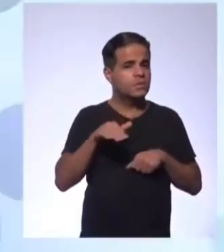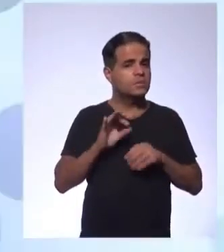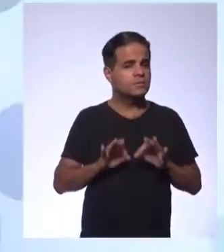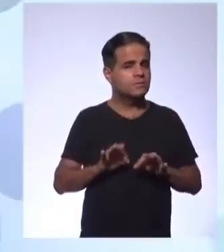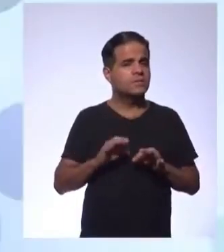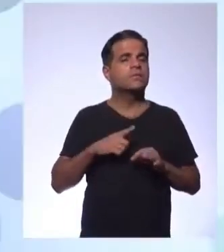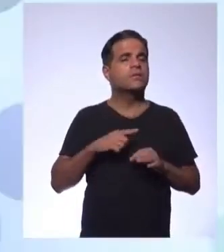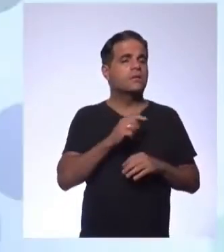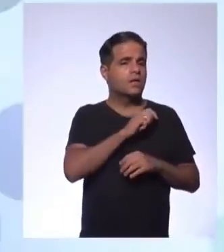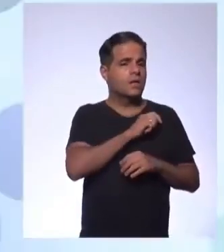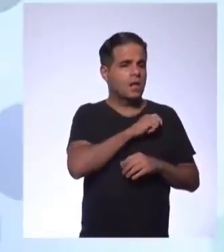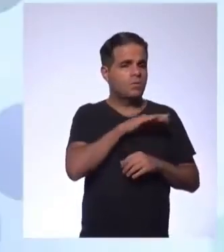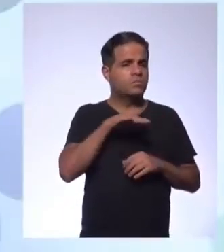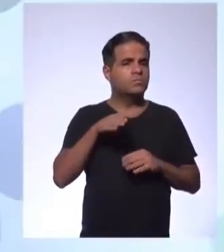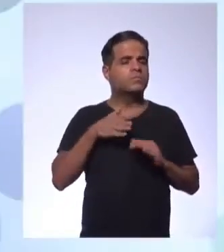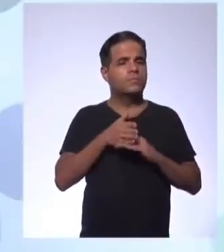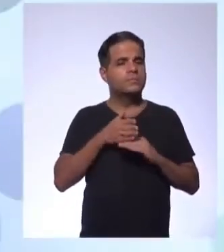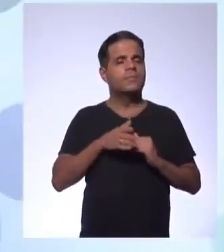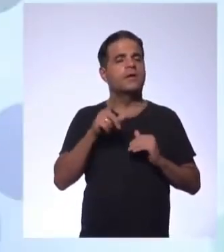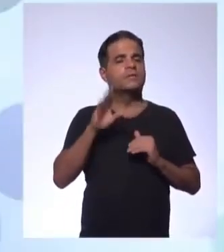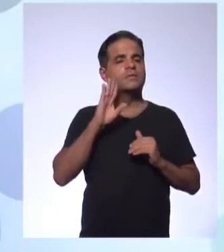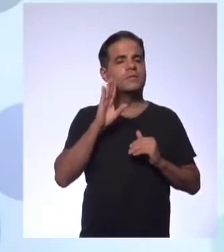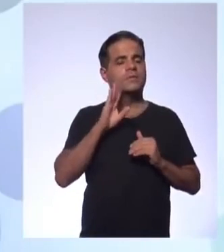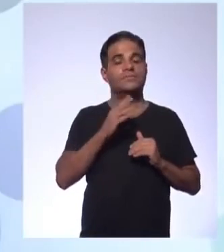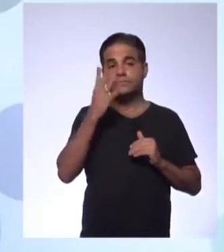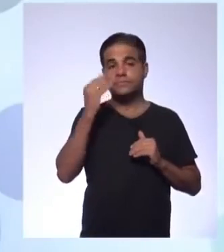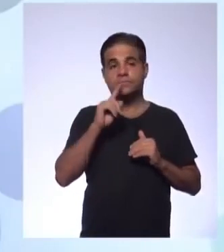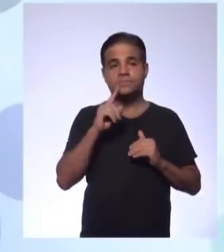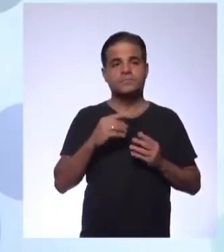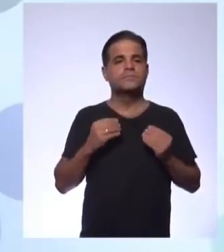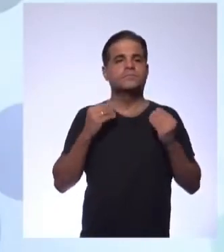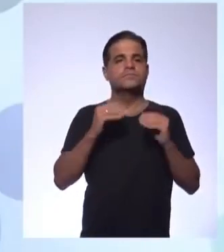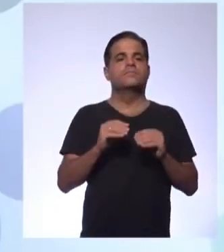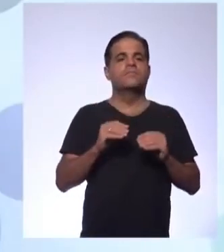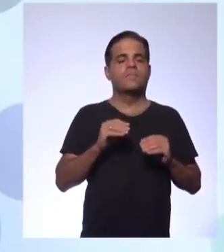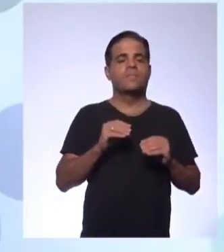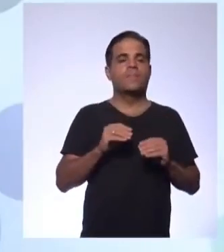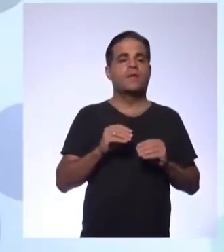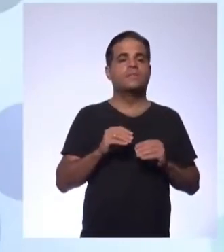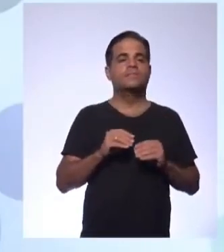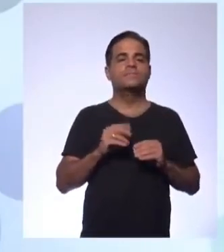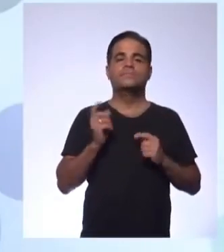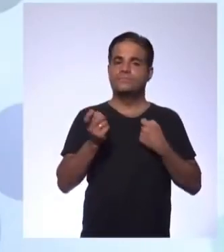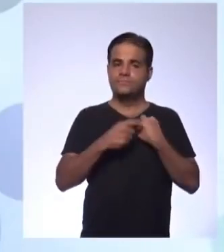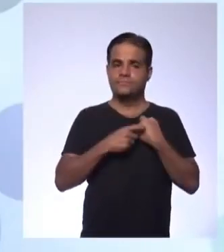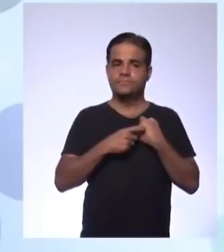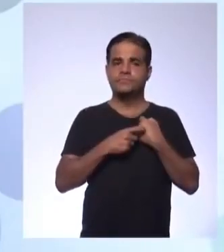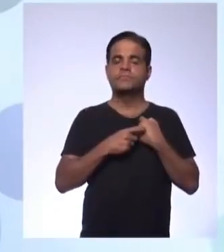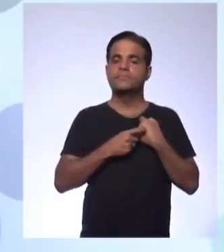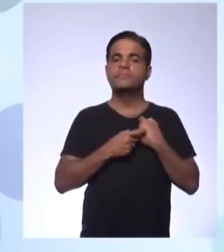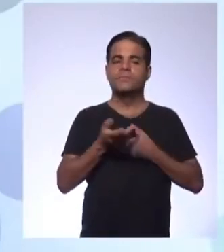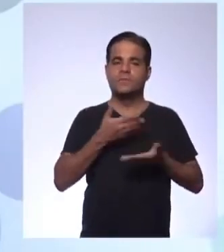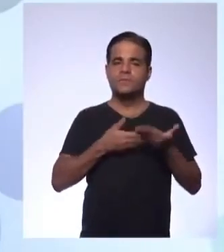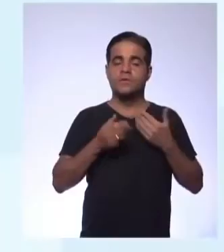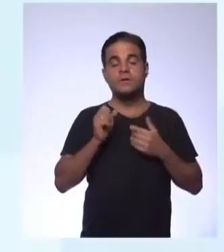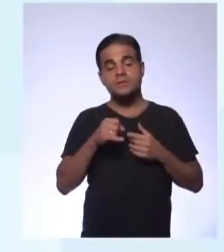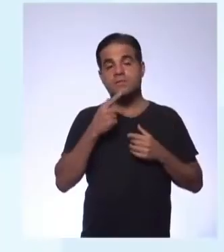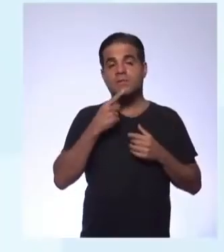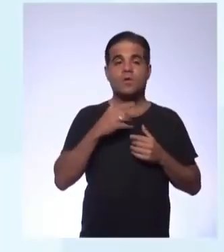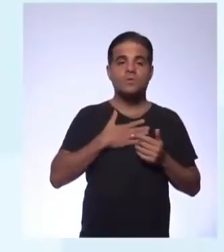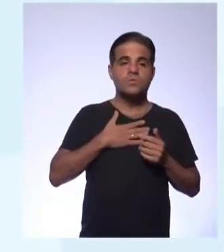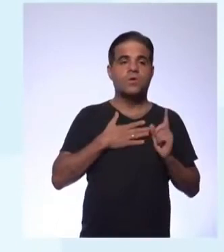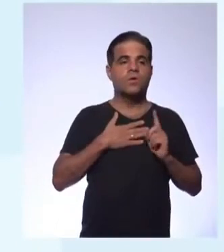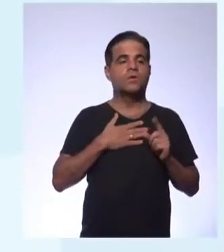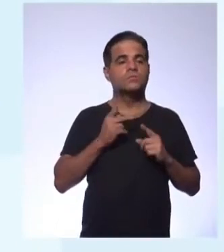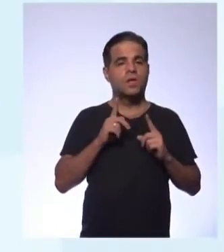Exatamente, vai ter muitos alunos participando dessa aula, vai ser bem legal. Não se esqueça de deixar o seu like, compartilhe, fala se você gostou, se não